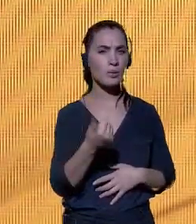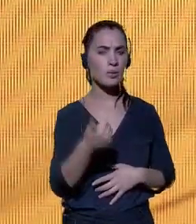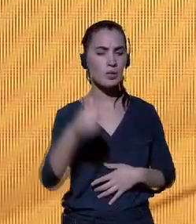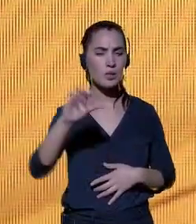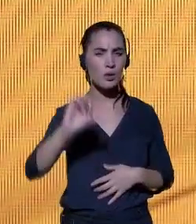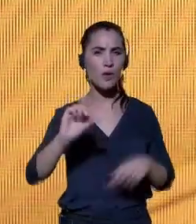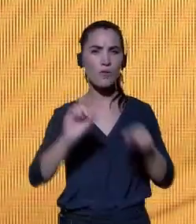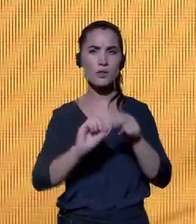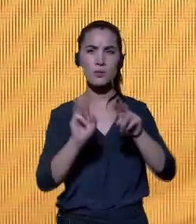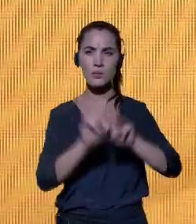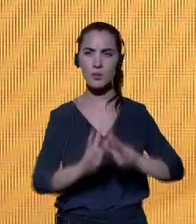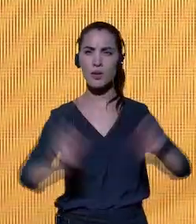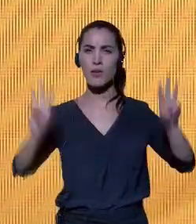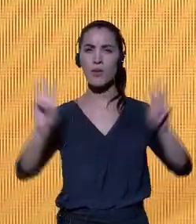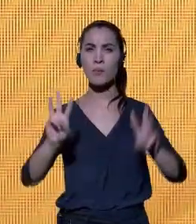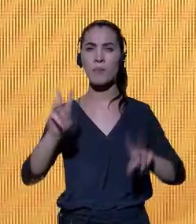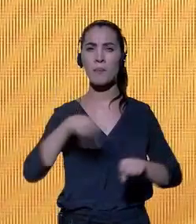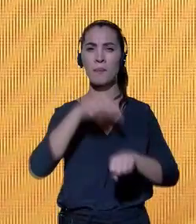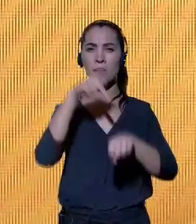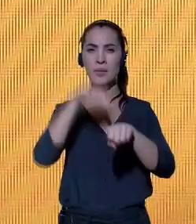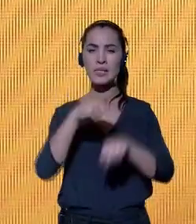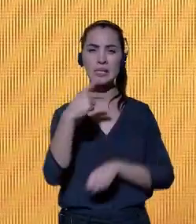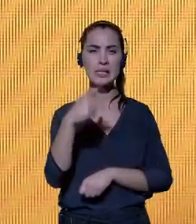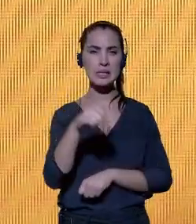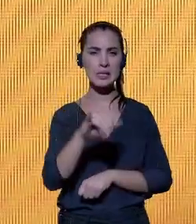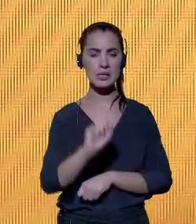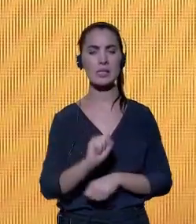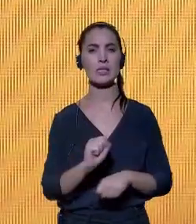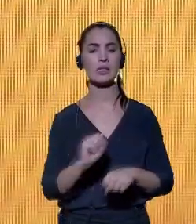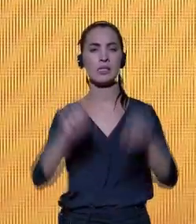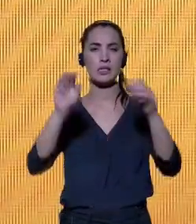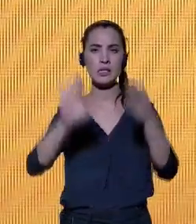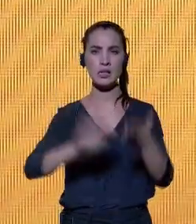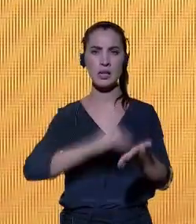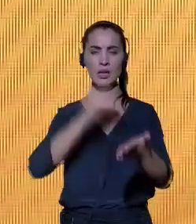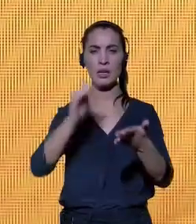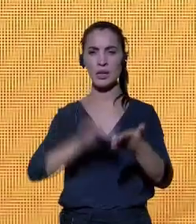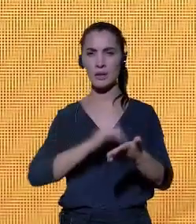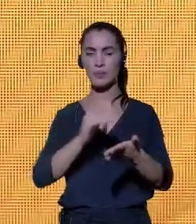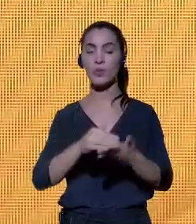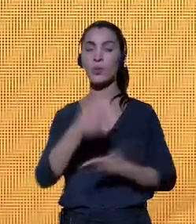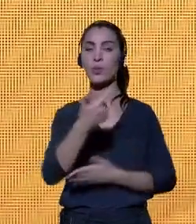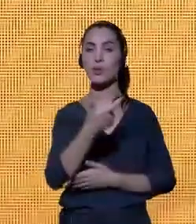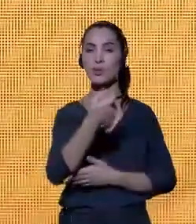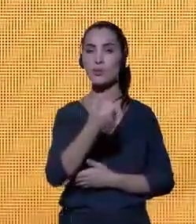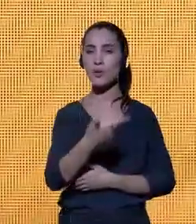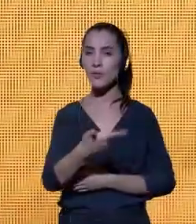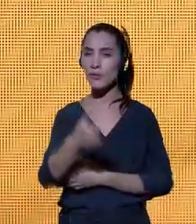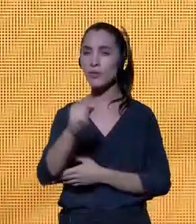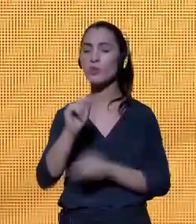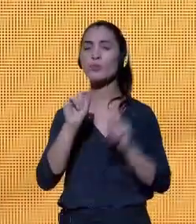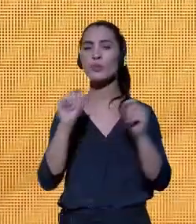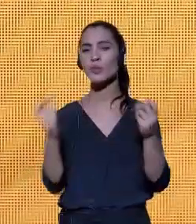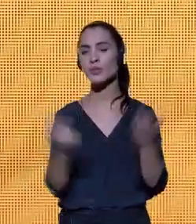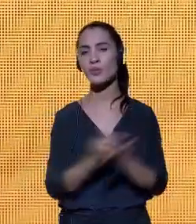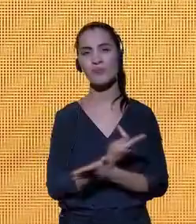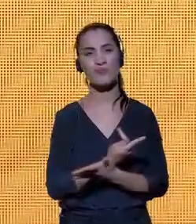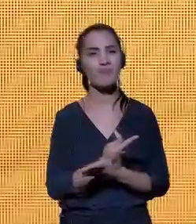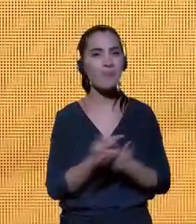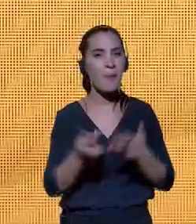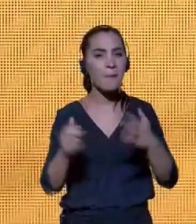essa plataforma país na Secretaria de Assuntos Econômicos Internacionais. Em 2020, veio a pandemia e